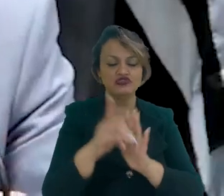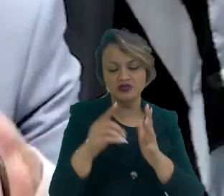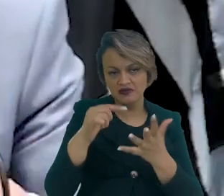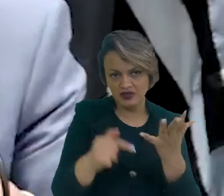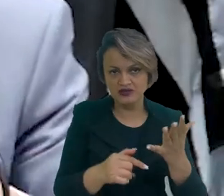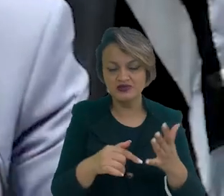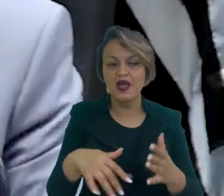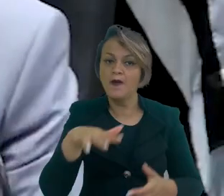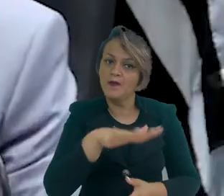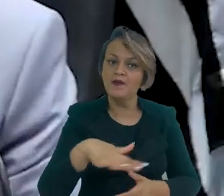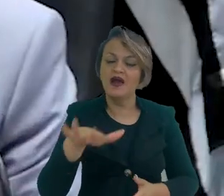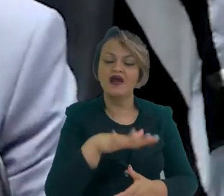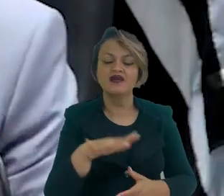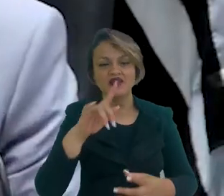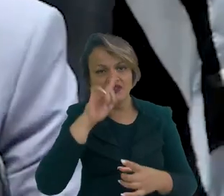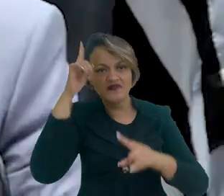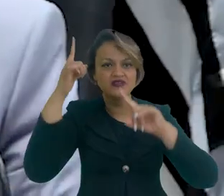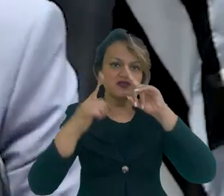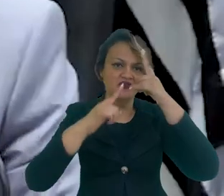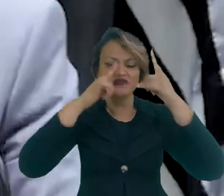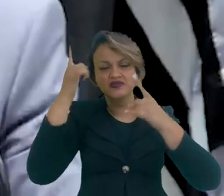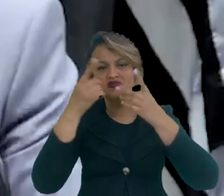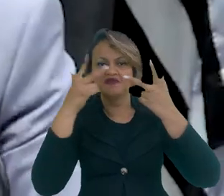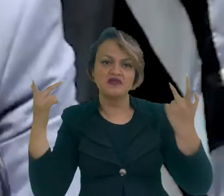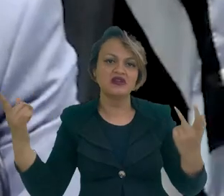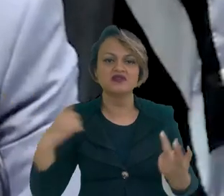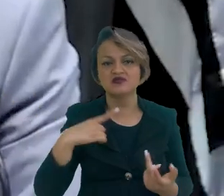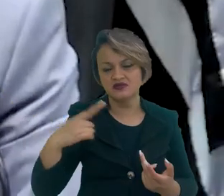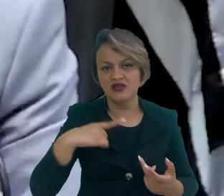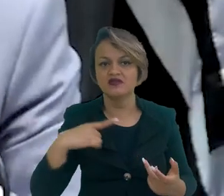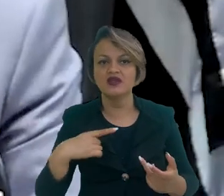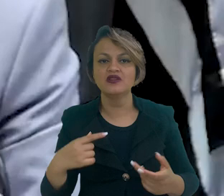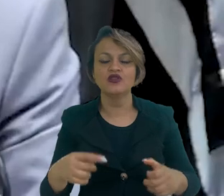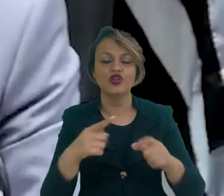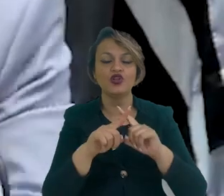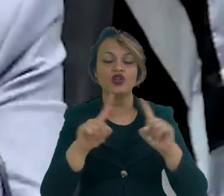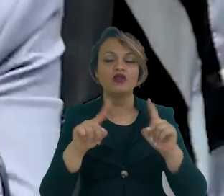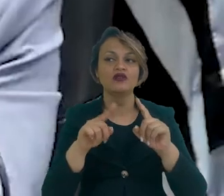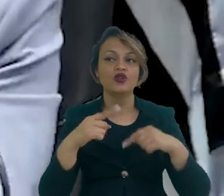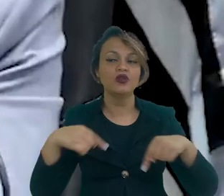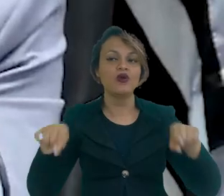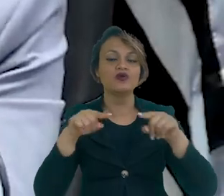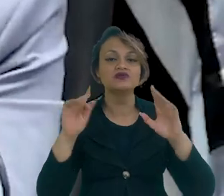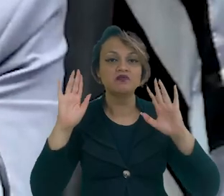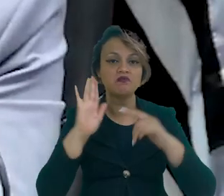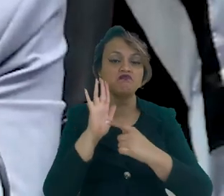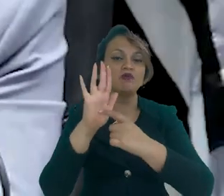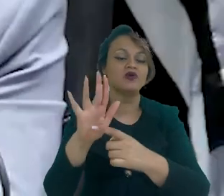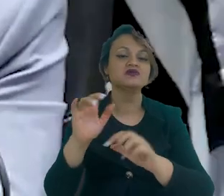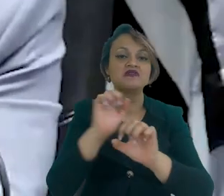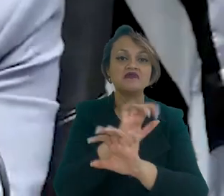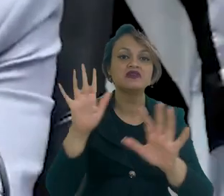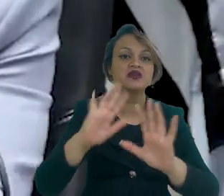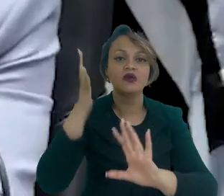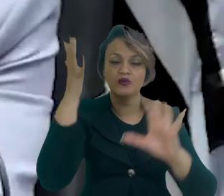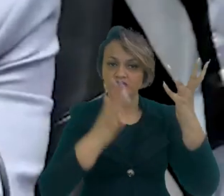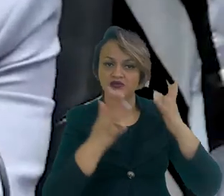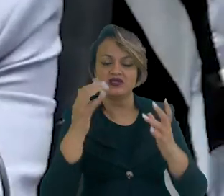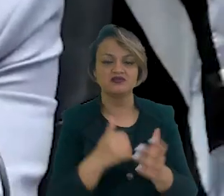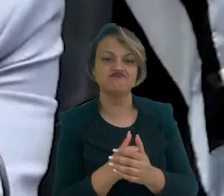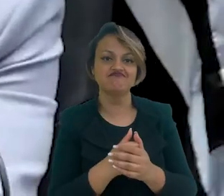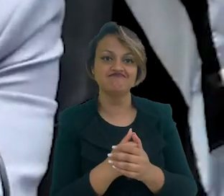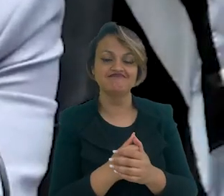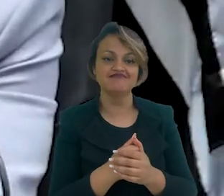justifica direito das sucessões é um ramo cheio de ficções e justificáveis a gente tem que estancar